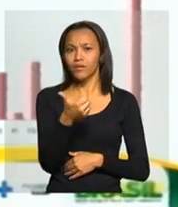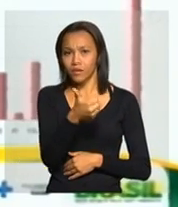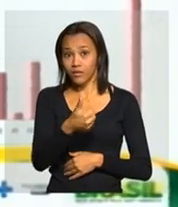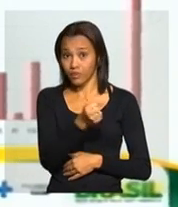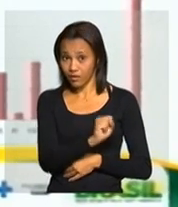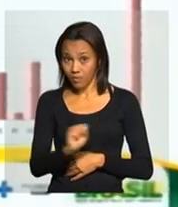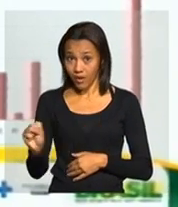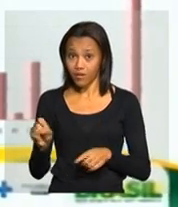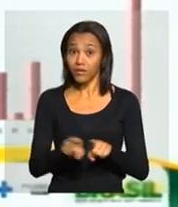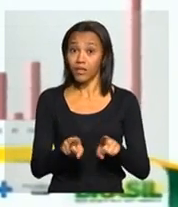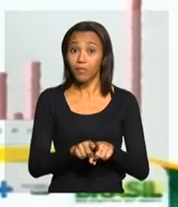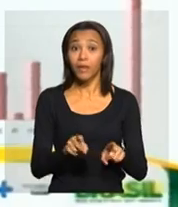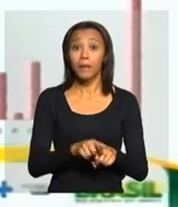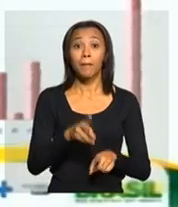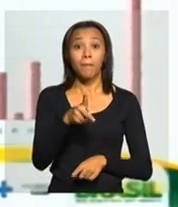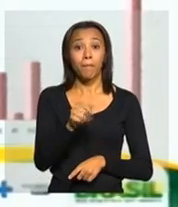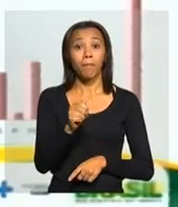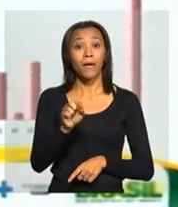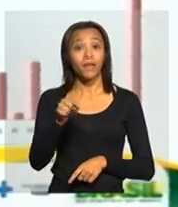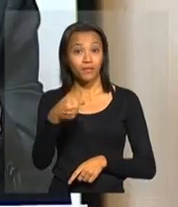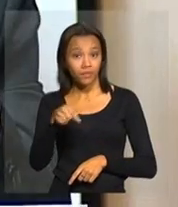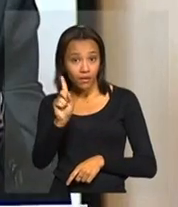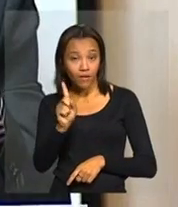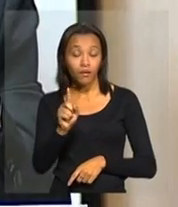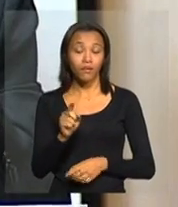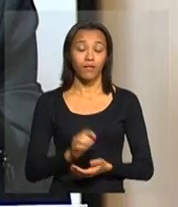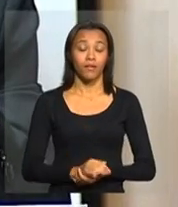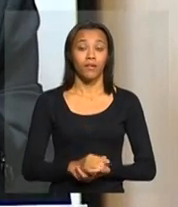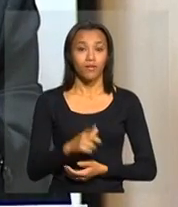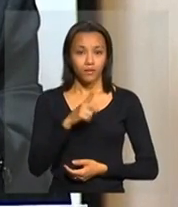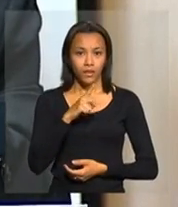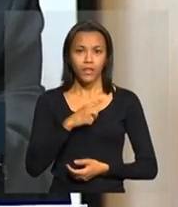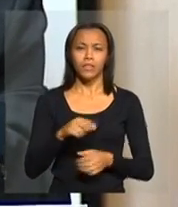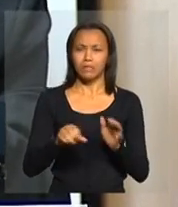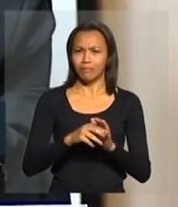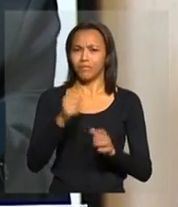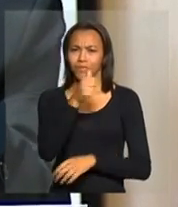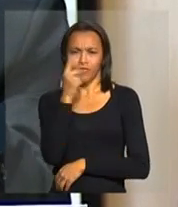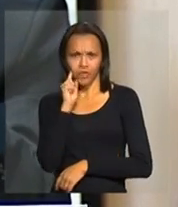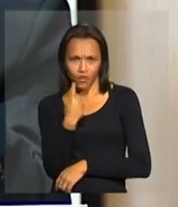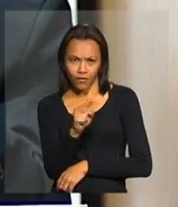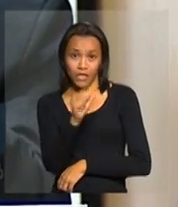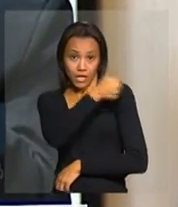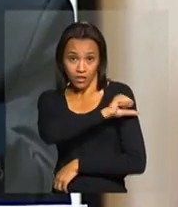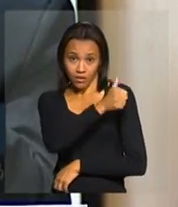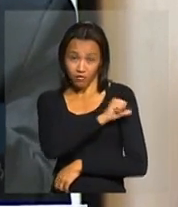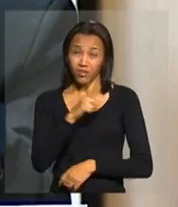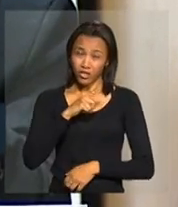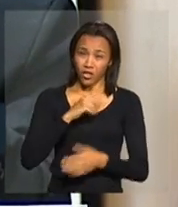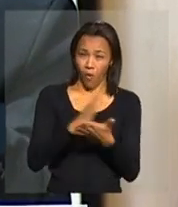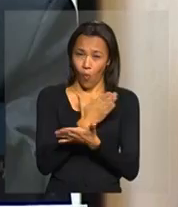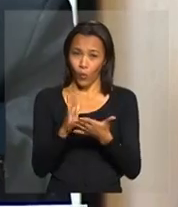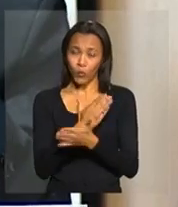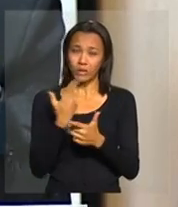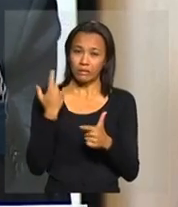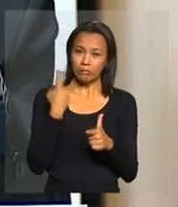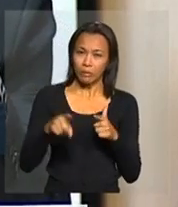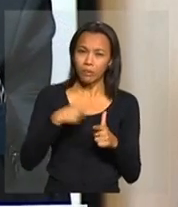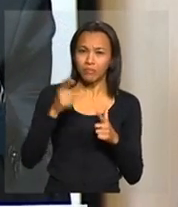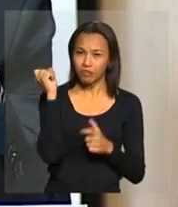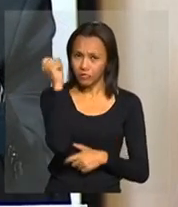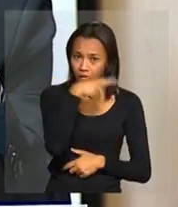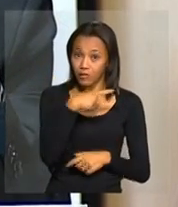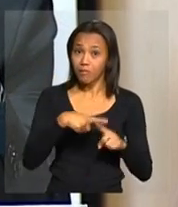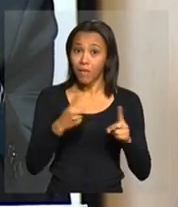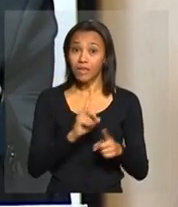e Paraná. Também tivemos, e é digno de destaque, o Rio de Janeiro, que vinha com alguns problemas, mas o Programa Estadual de Transplantes